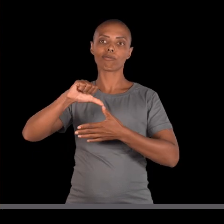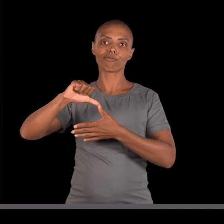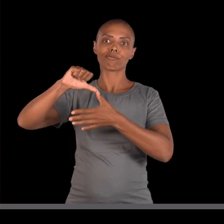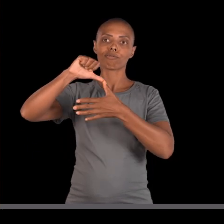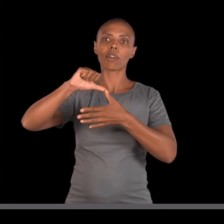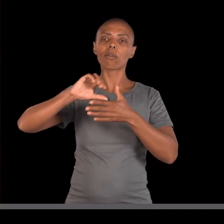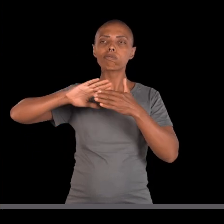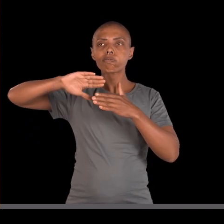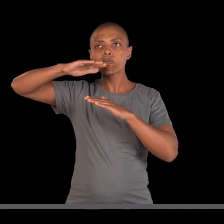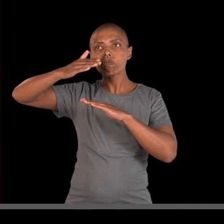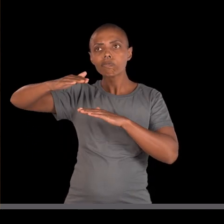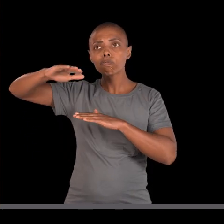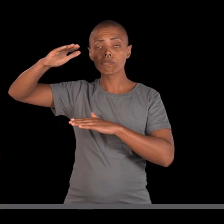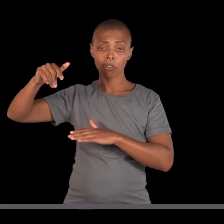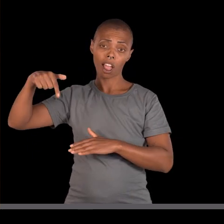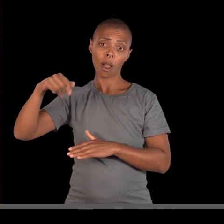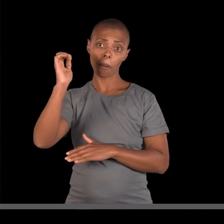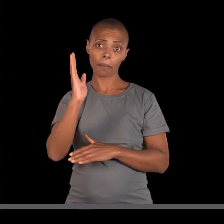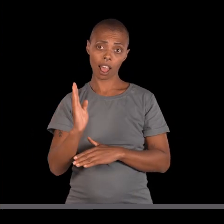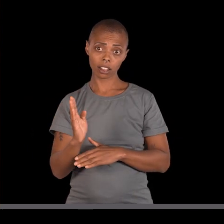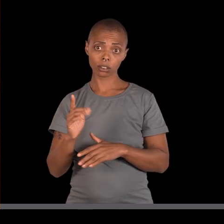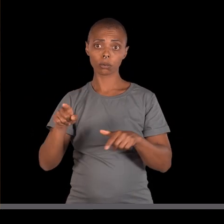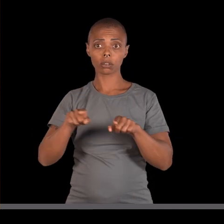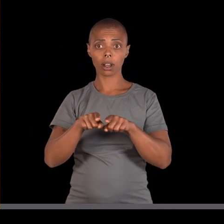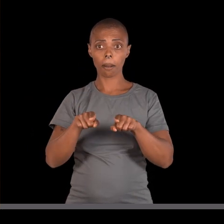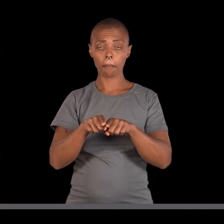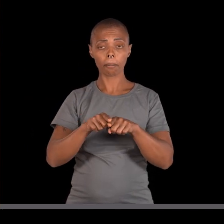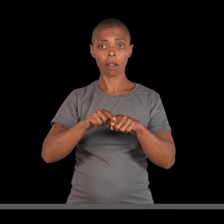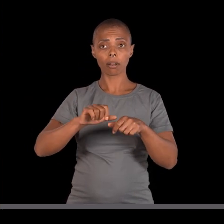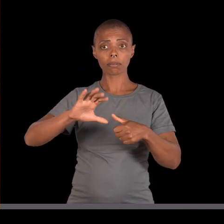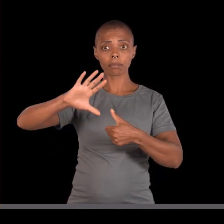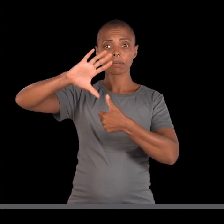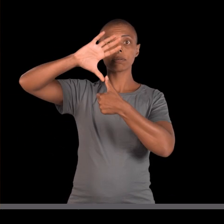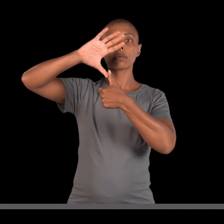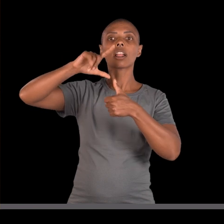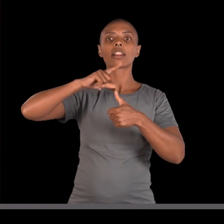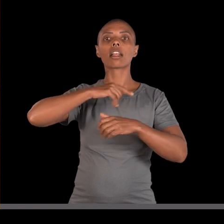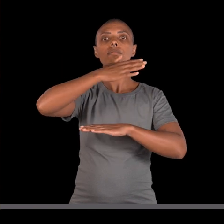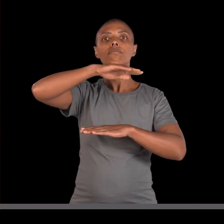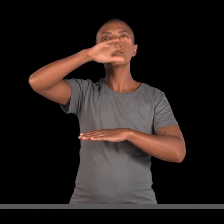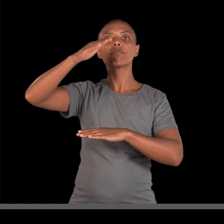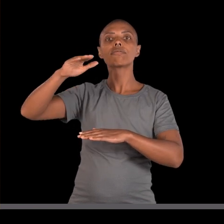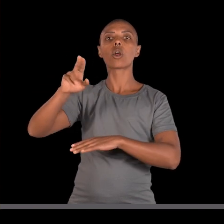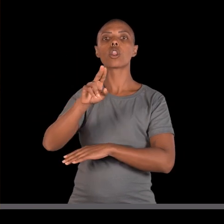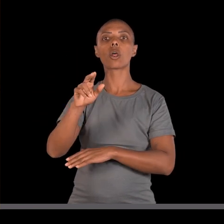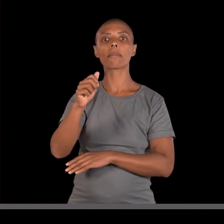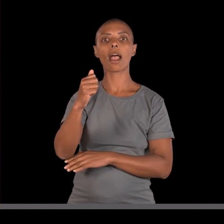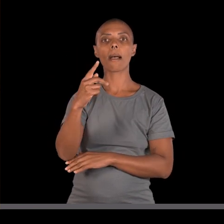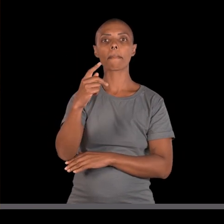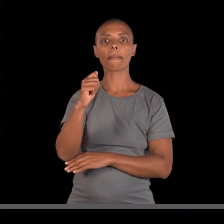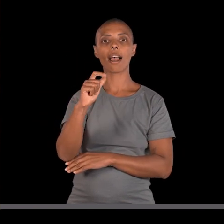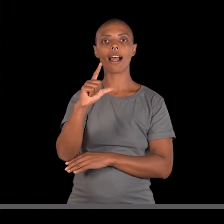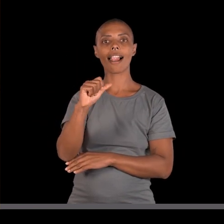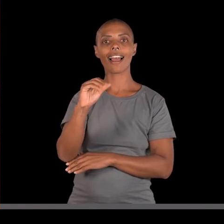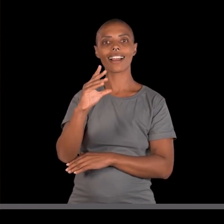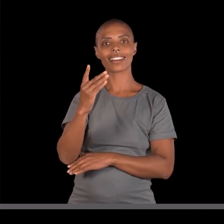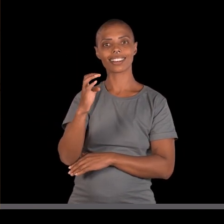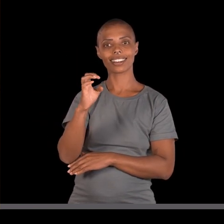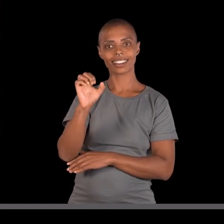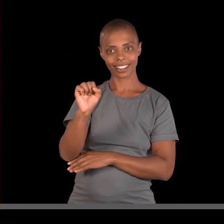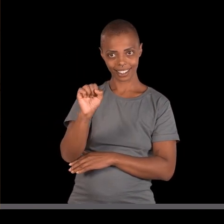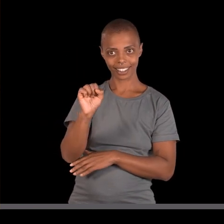à Cordilheira dos Andes. Você vai ter na América do Sul o Planalto Brasileiro, você vai ter na América do Norte, né, os